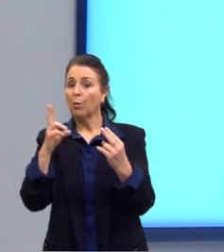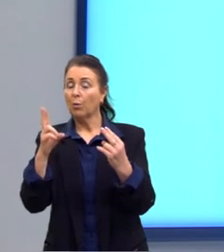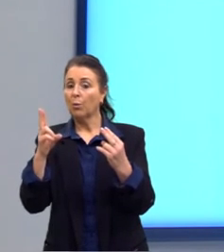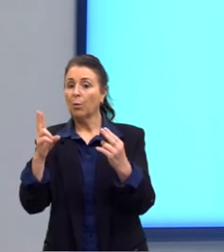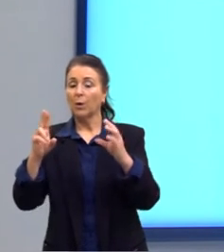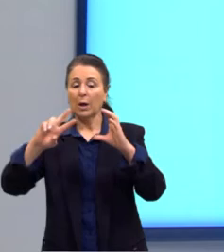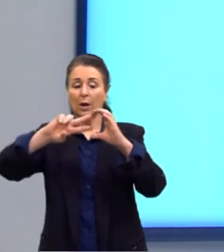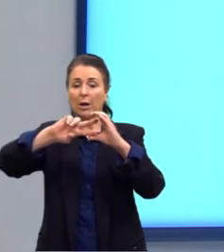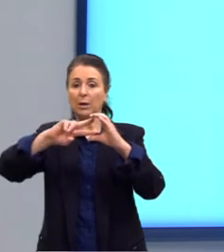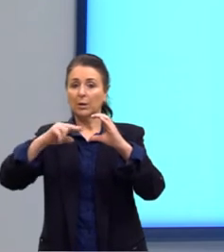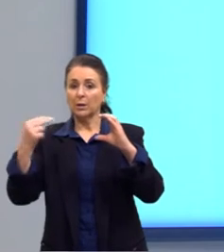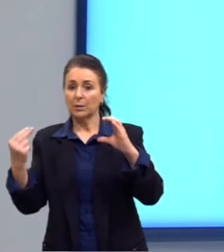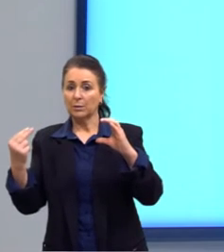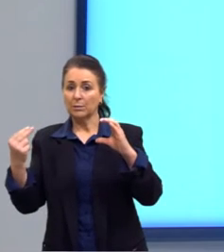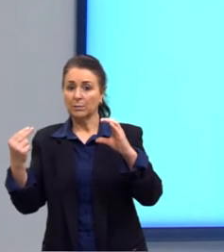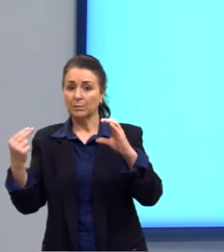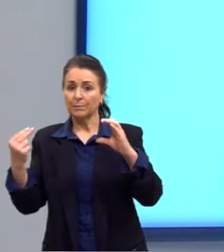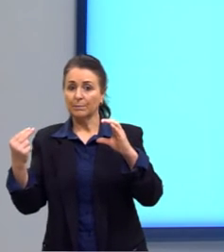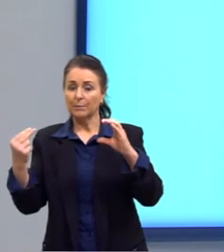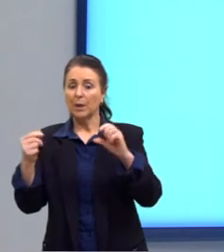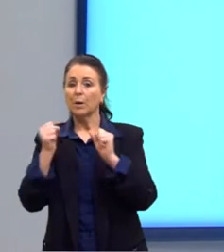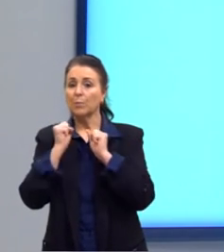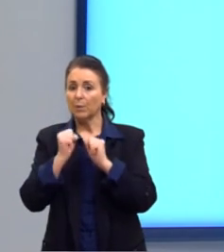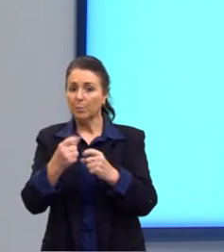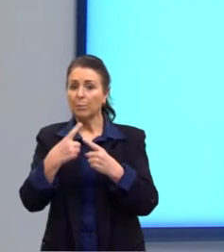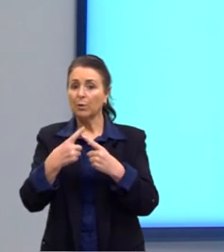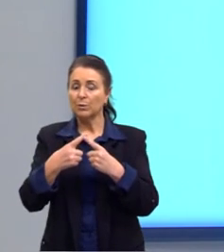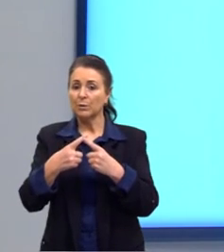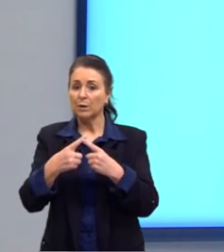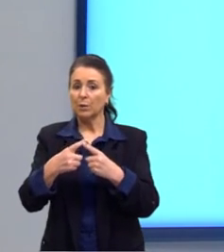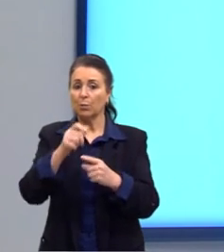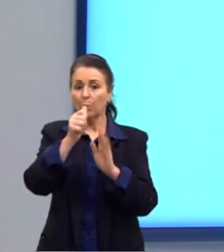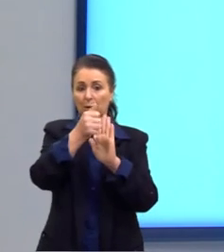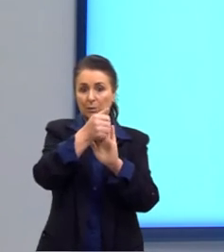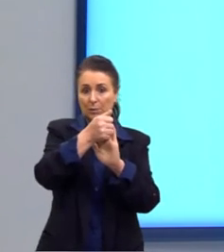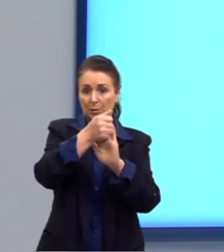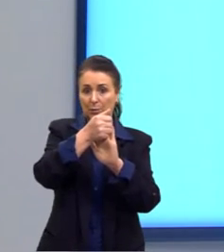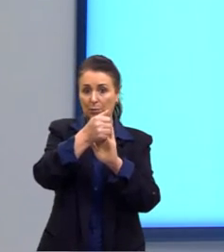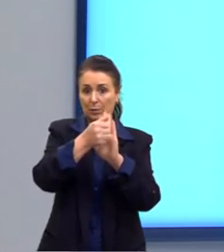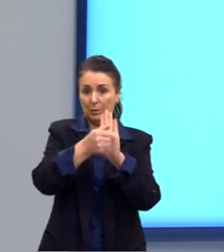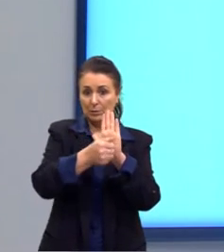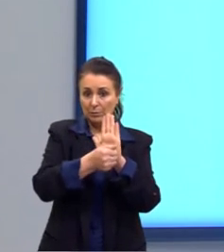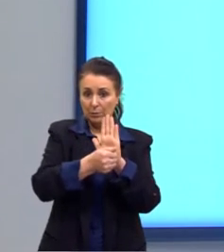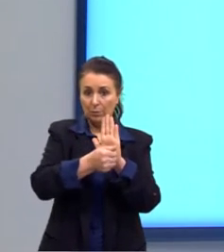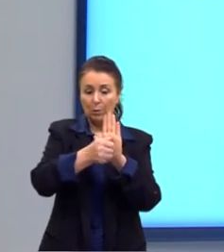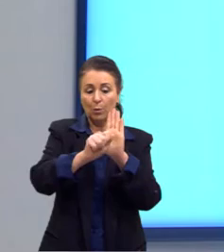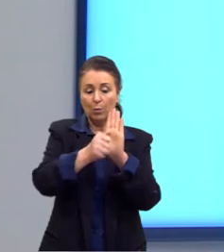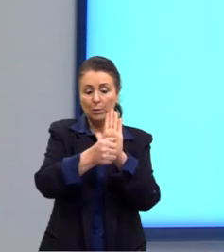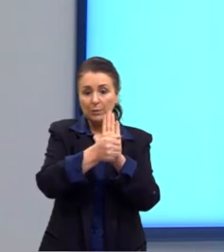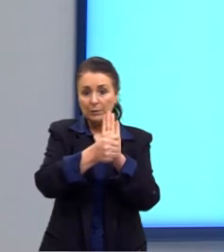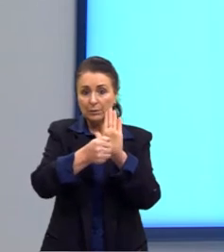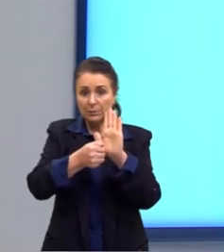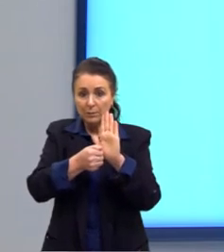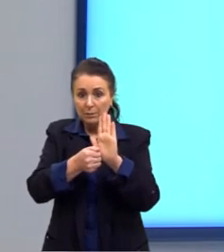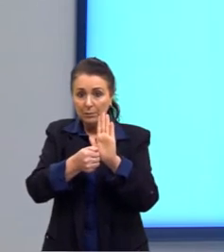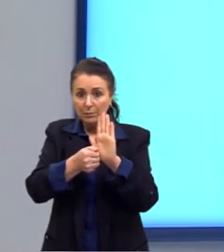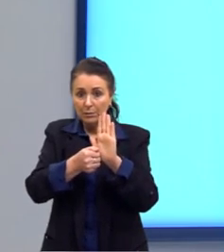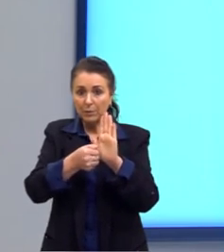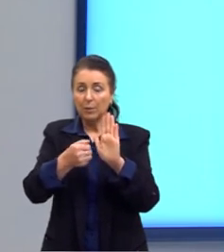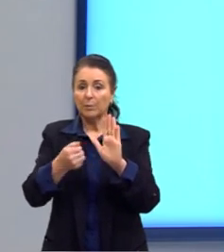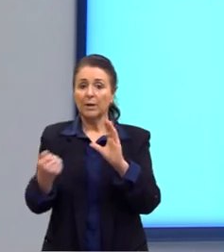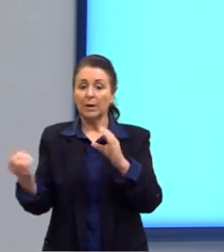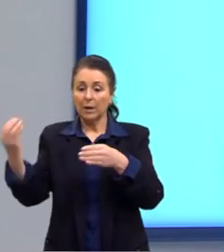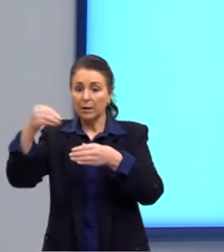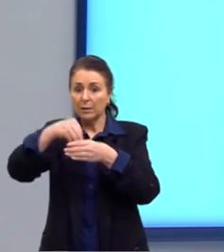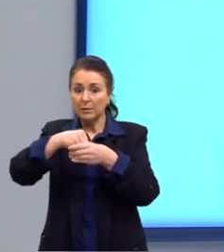Por que eles podem ter pegado então o azão azão azão azinho tanto faz eles vão apresentar a mesma